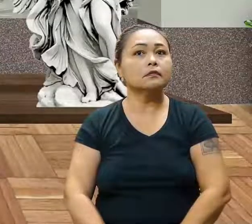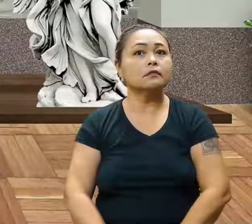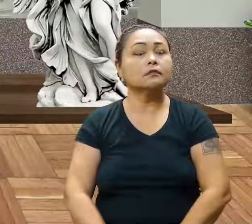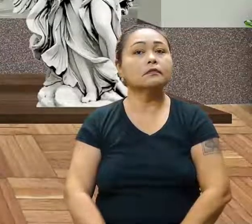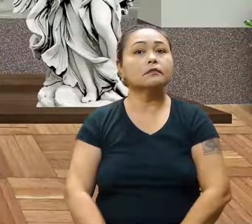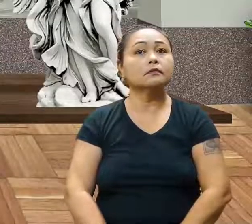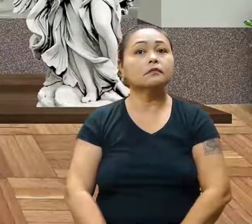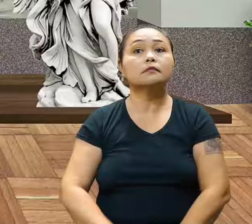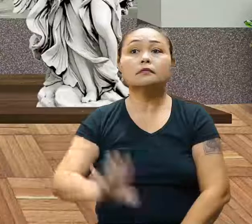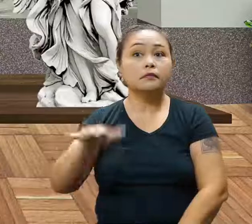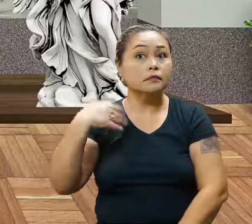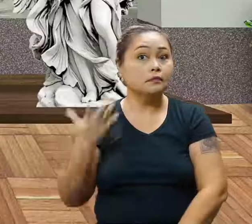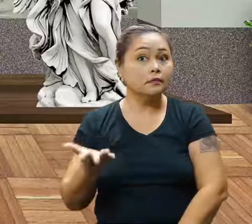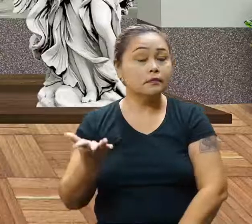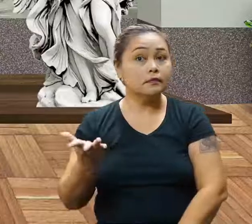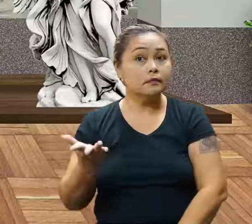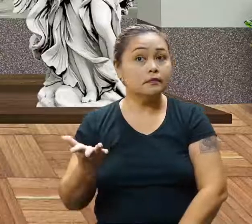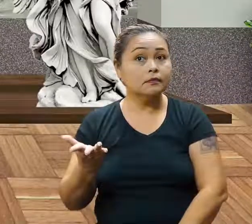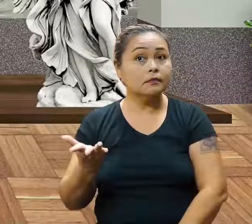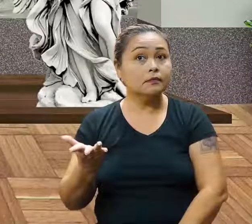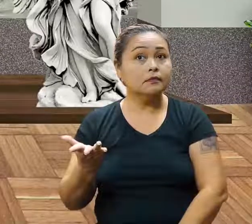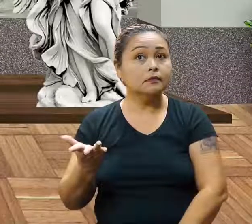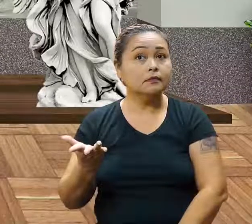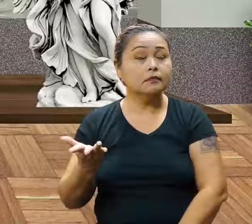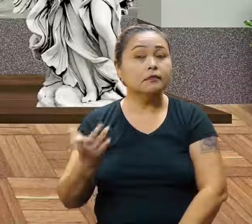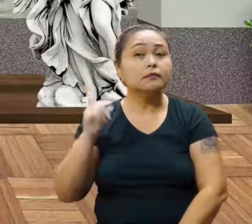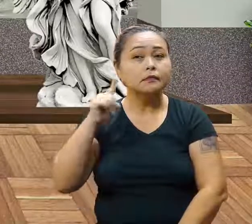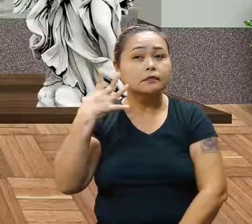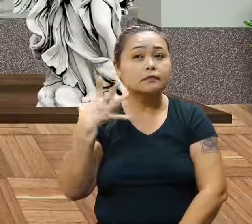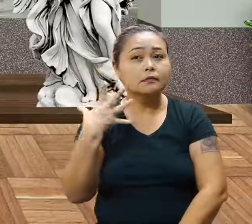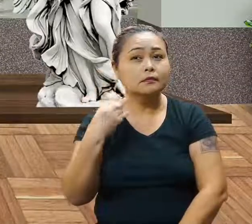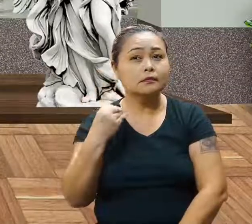E aí? Ficou bonito, né?